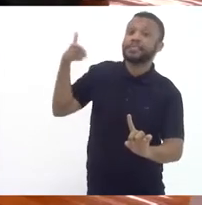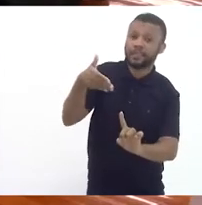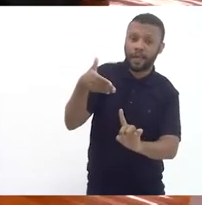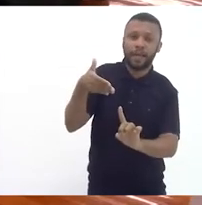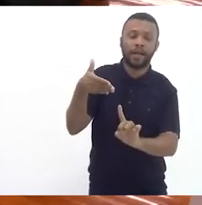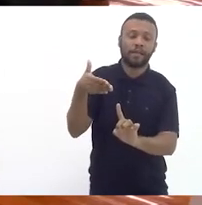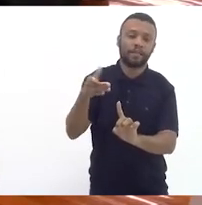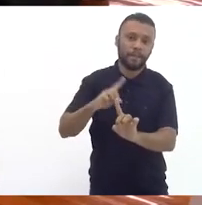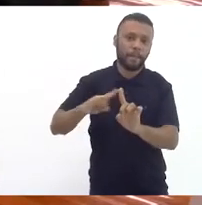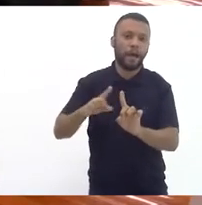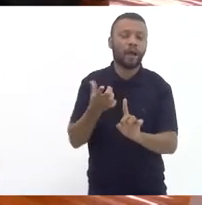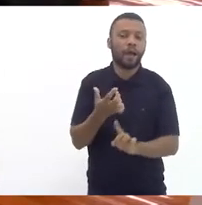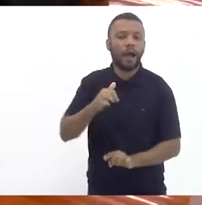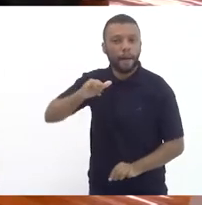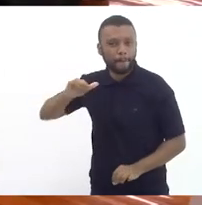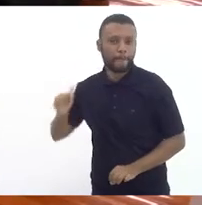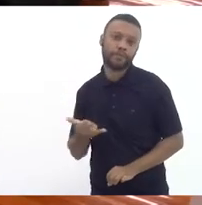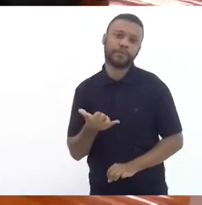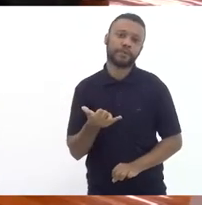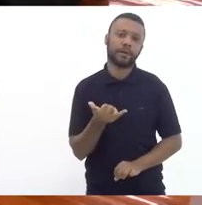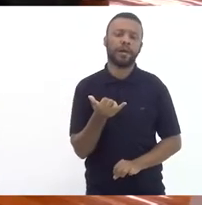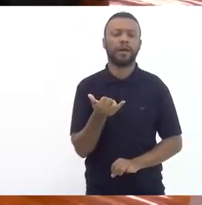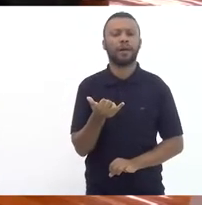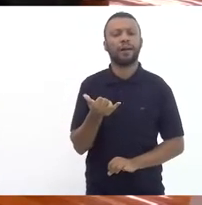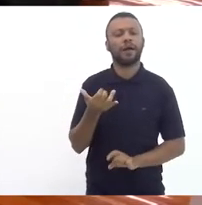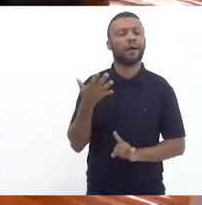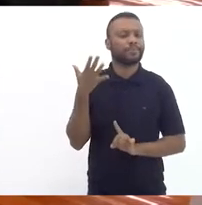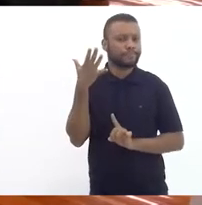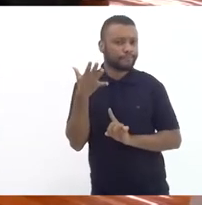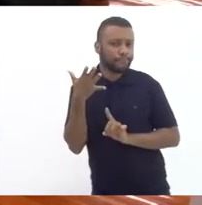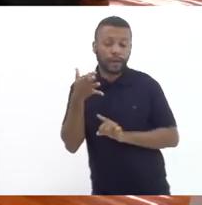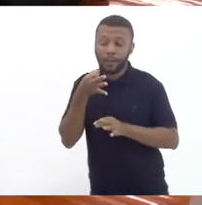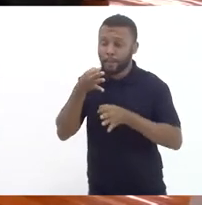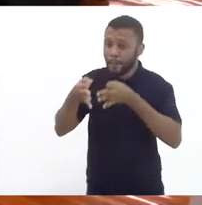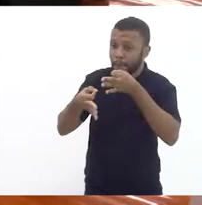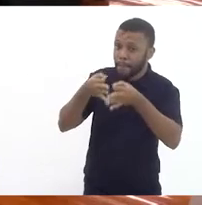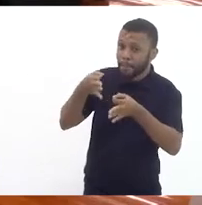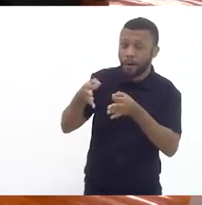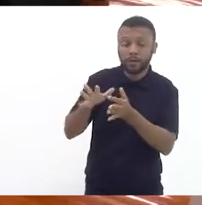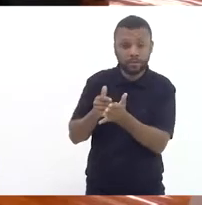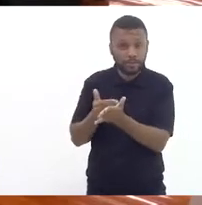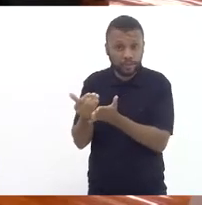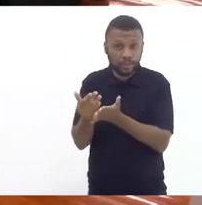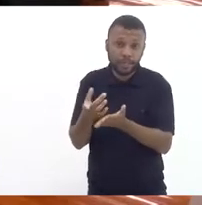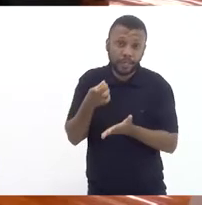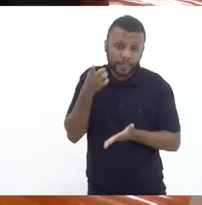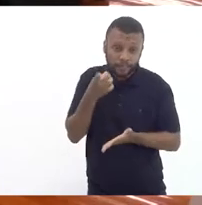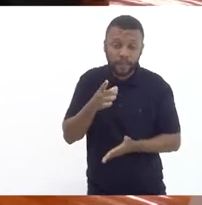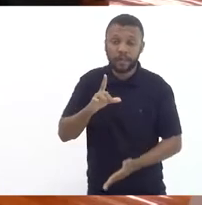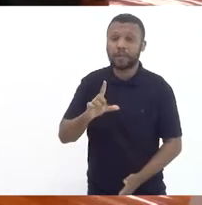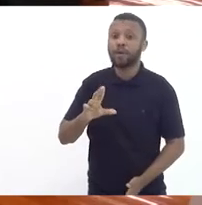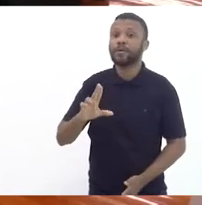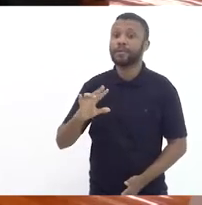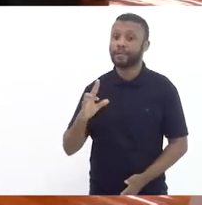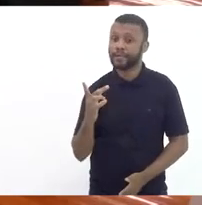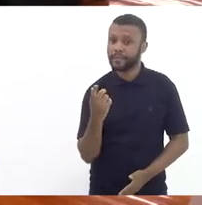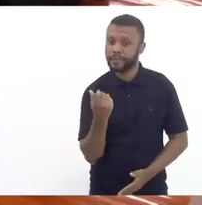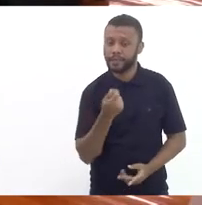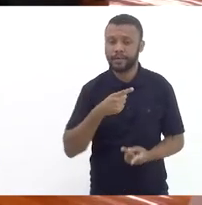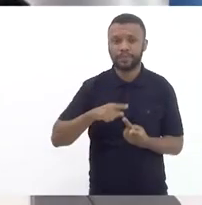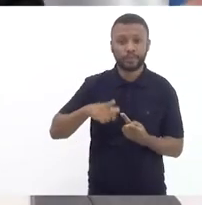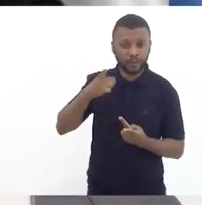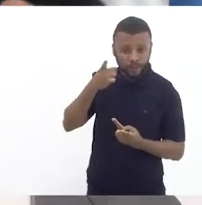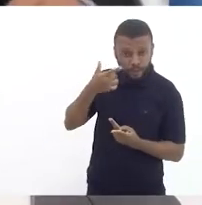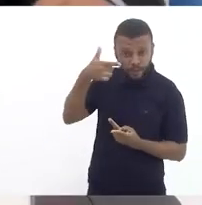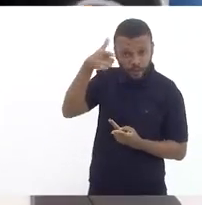já as intervenções iniciais da deputada Lucinha e do deputado Luiz Paulo.